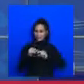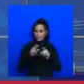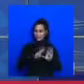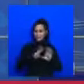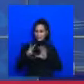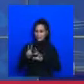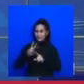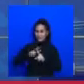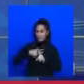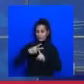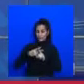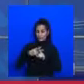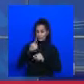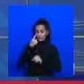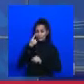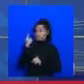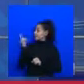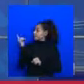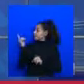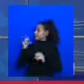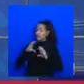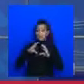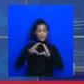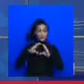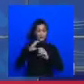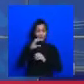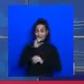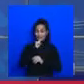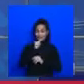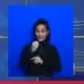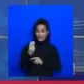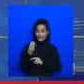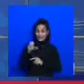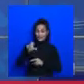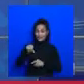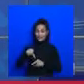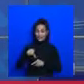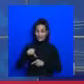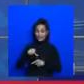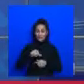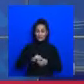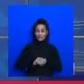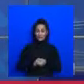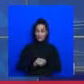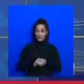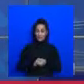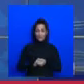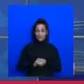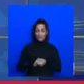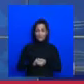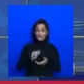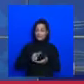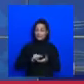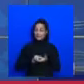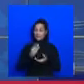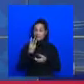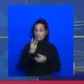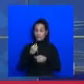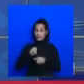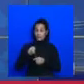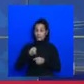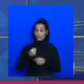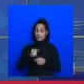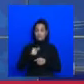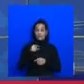sorteios semanais da dupla cena. Bola laranja 39, laranja número 39. Ainda faltam 3